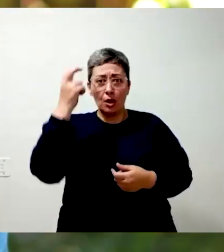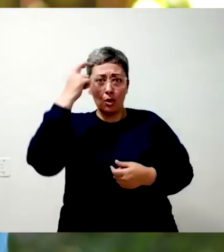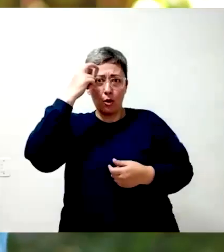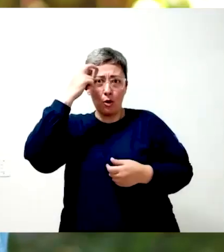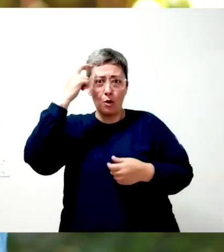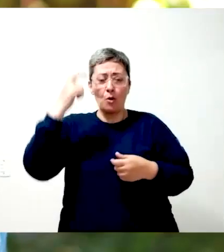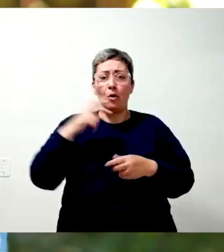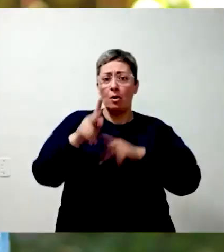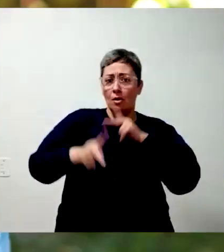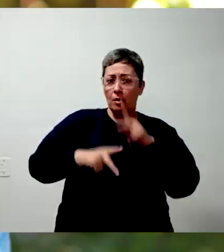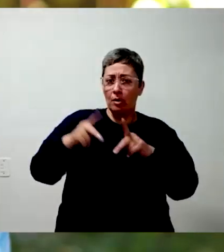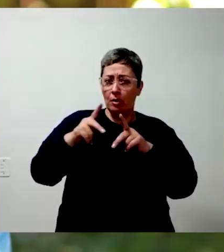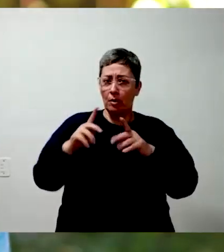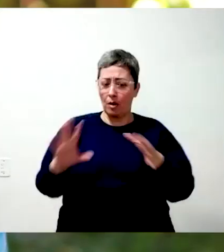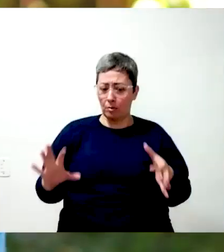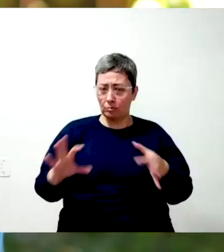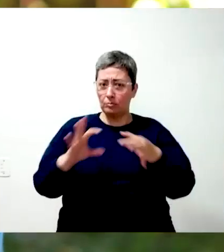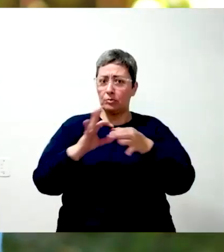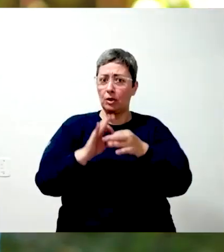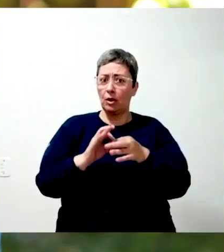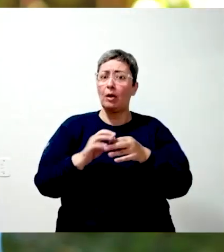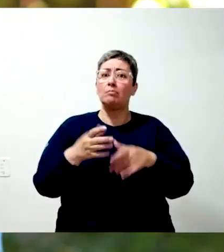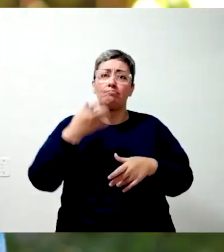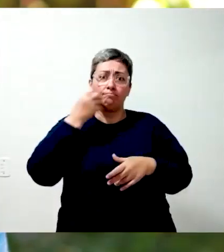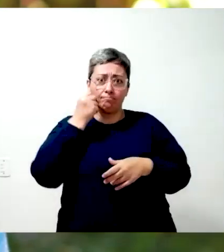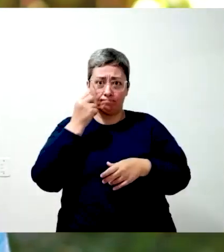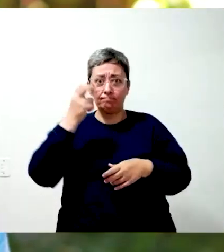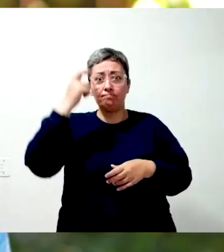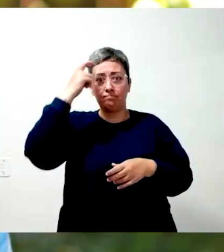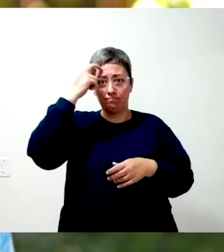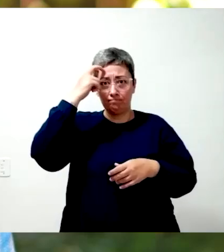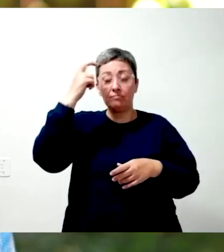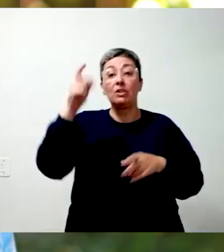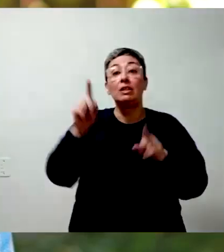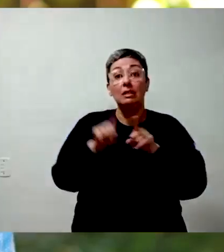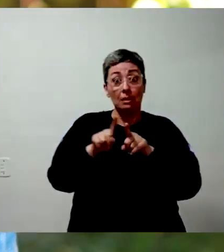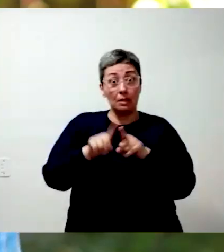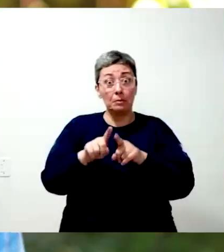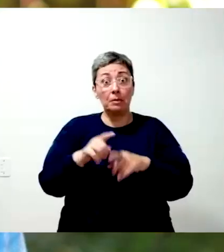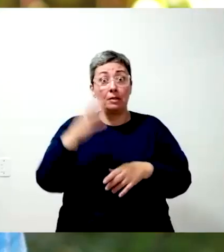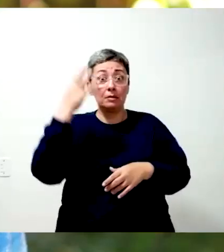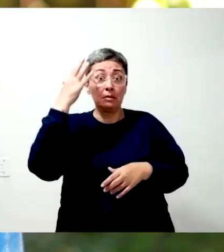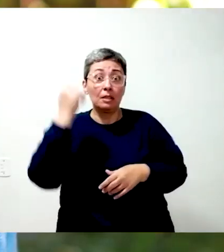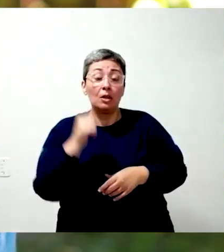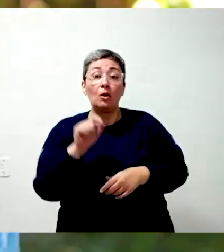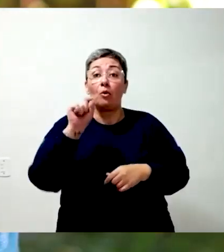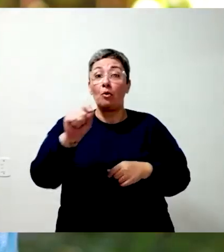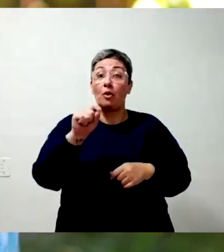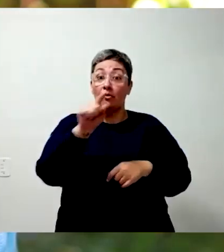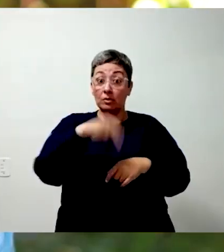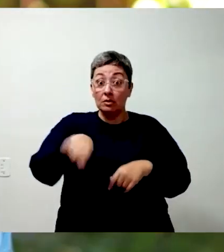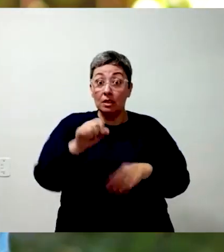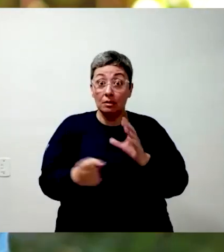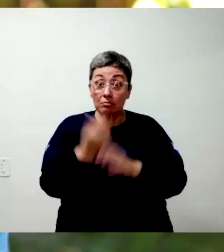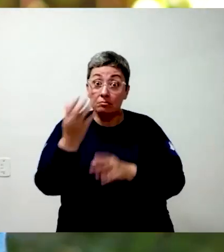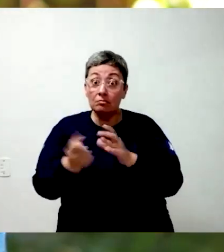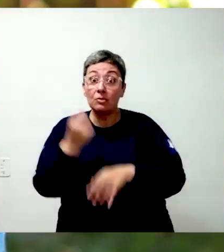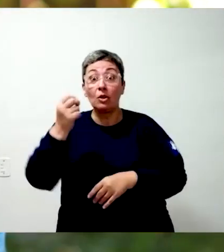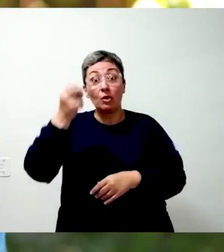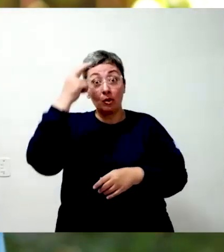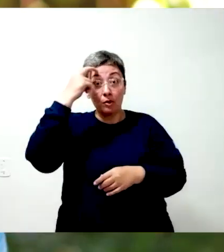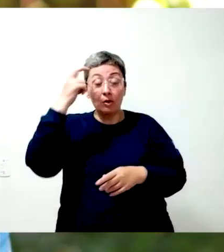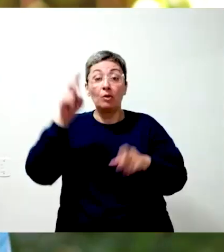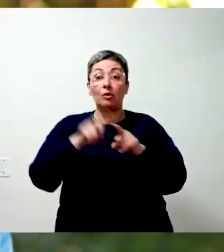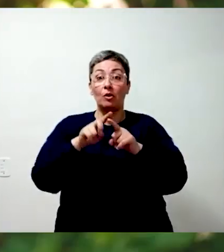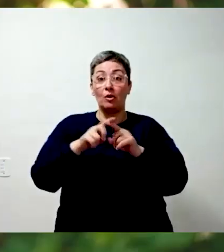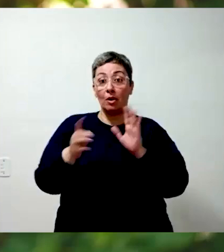Vocês sabiam que a cultura dos povos constitui o patrimônio cultural? Pois é! E sabiam que vocês